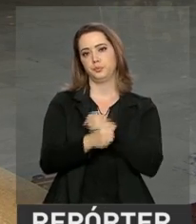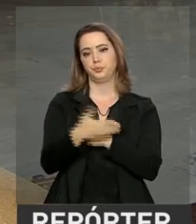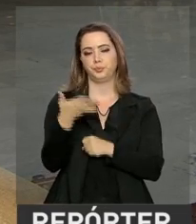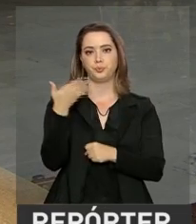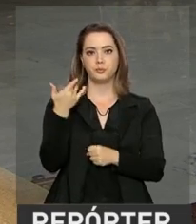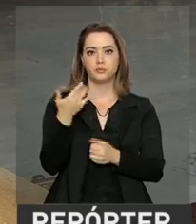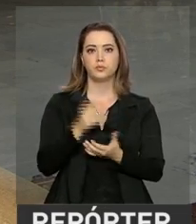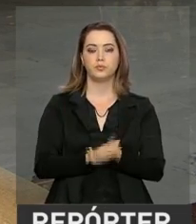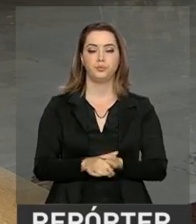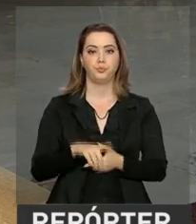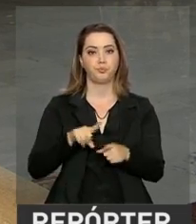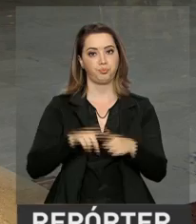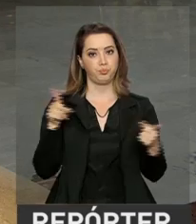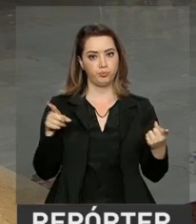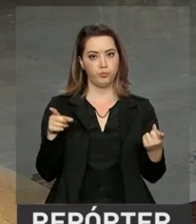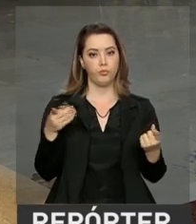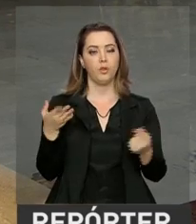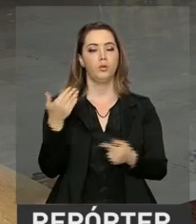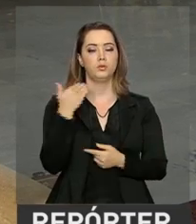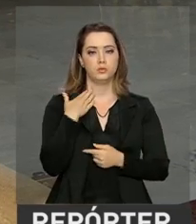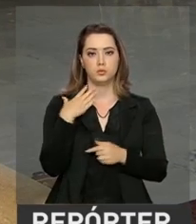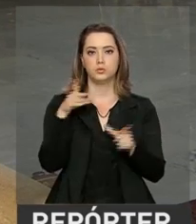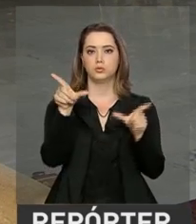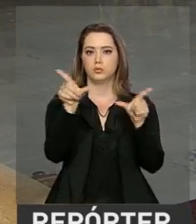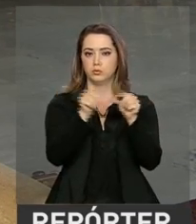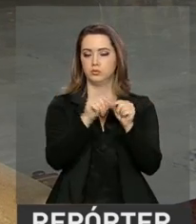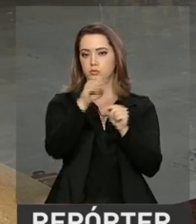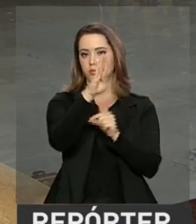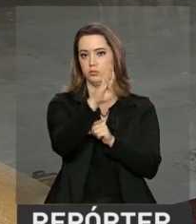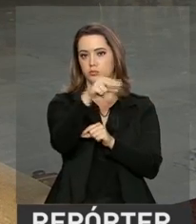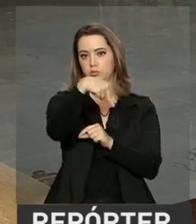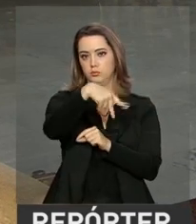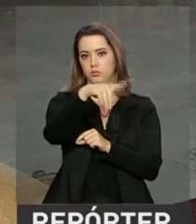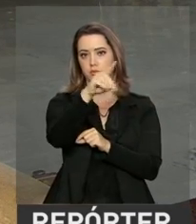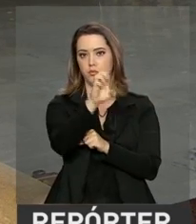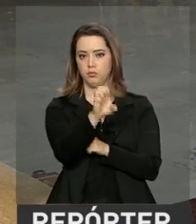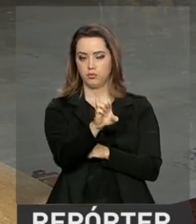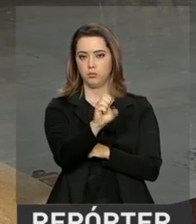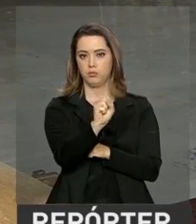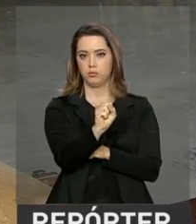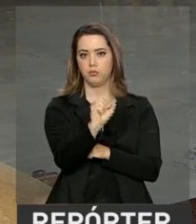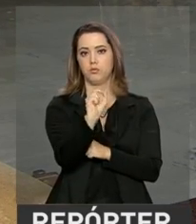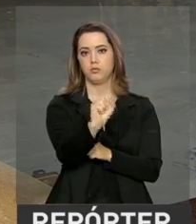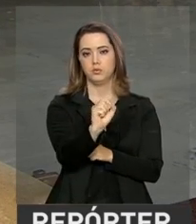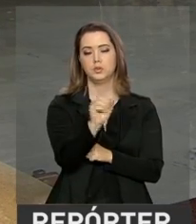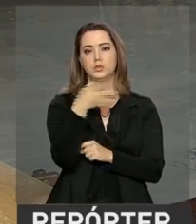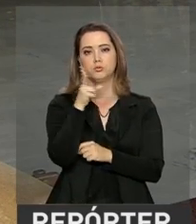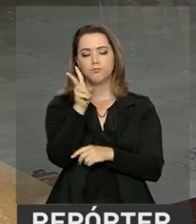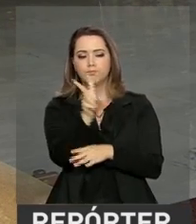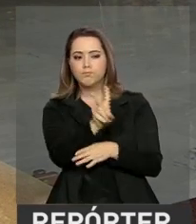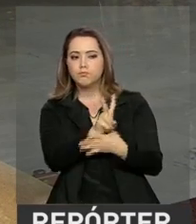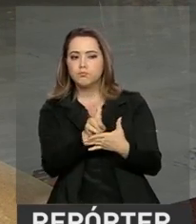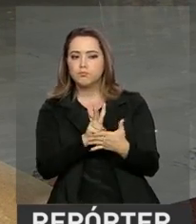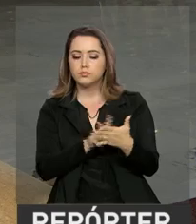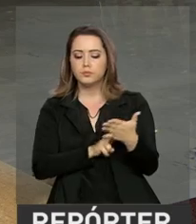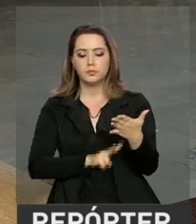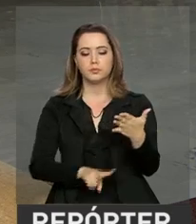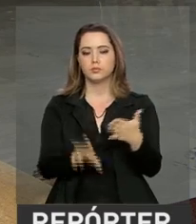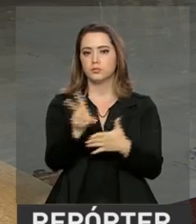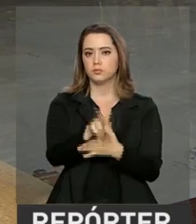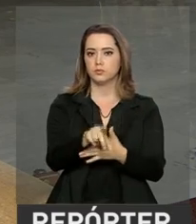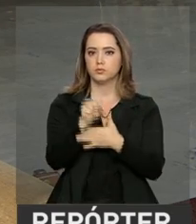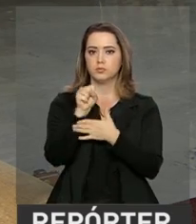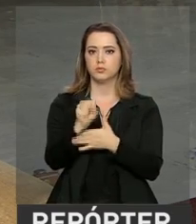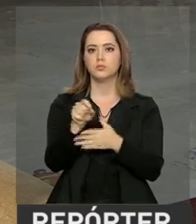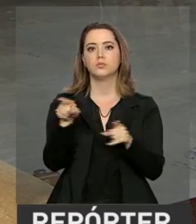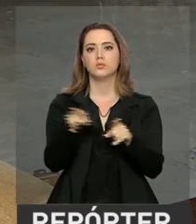ano passado, mas segundo o banco, as análises, as etapas de análise aí dos financiamentos, como as consultas e as